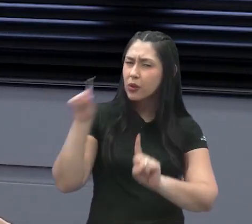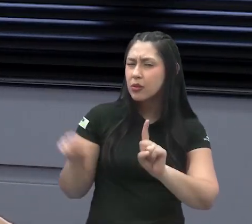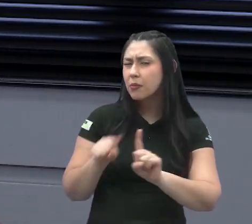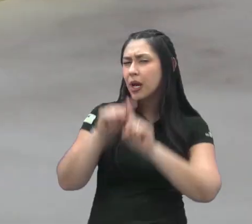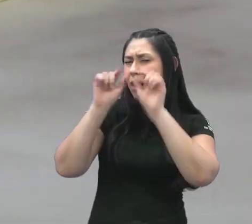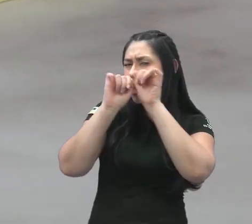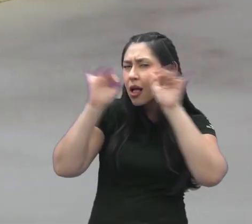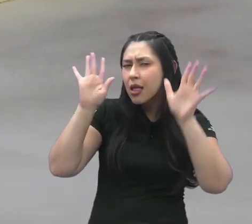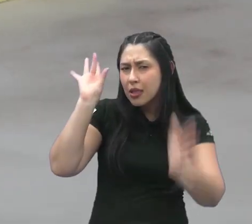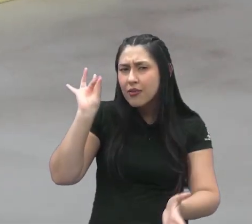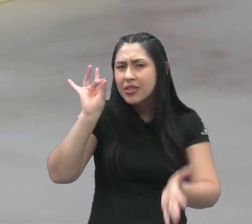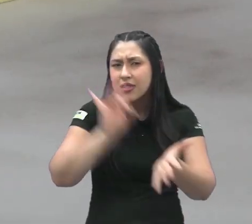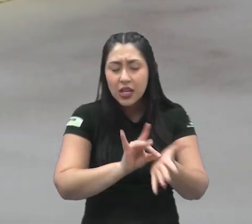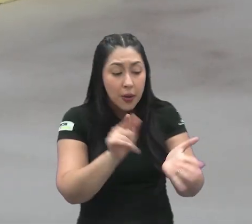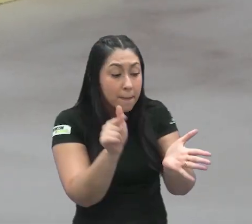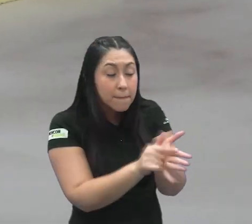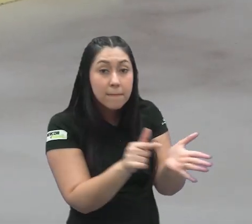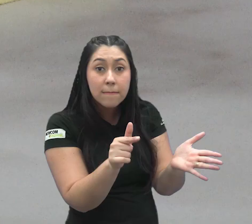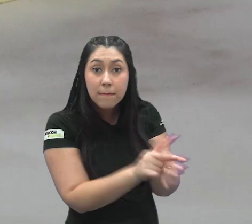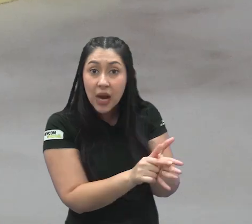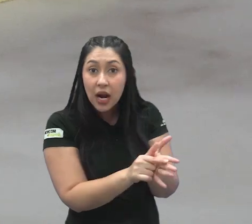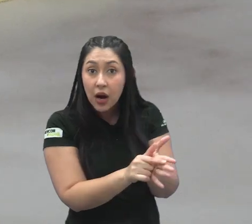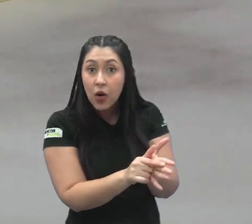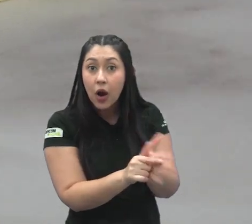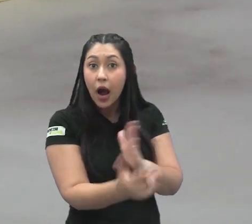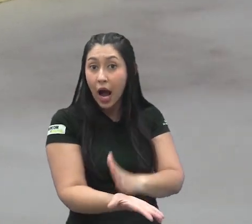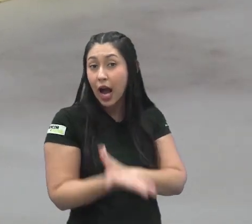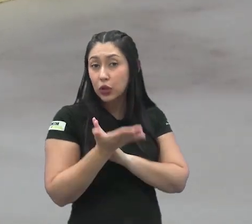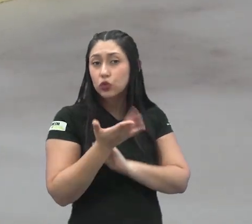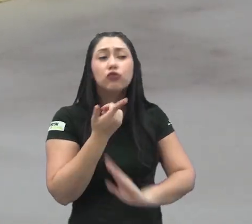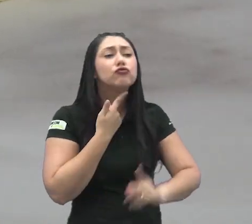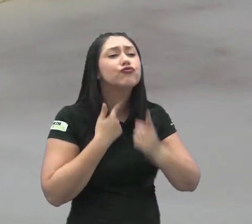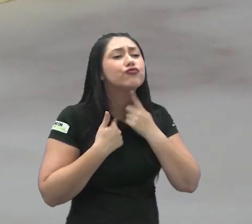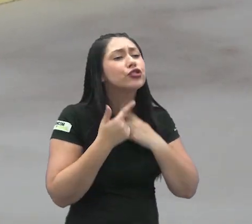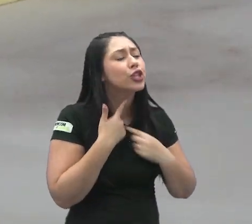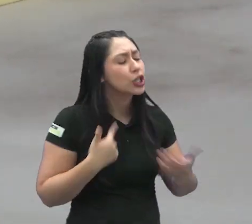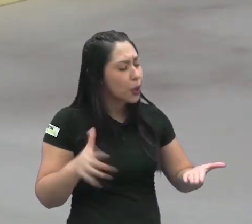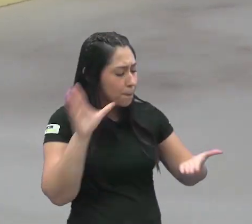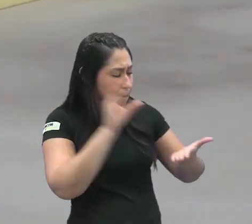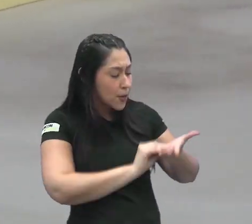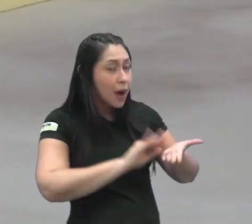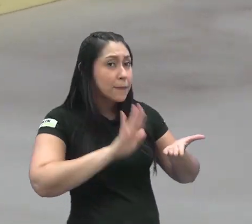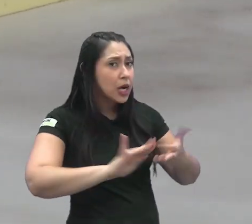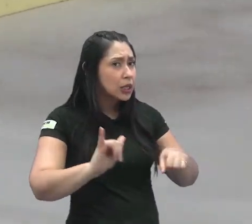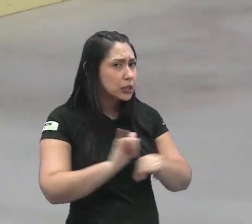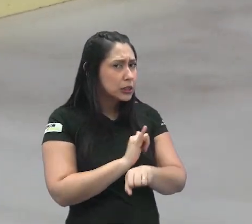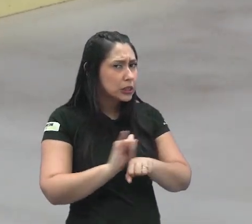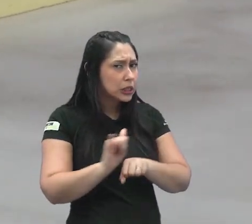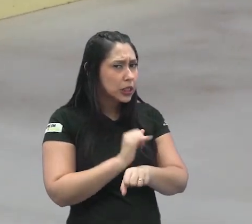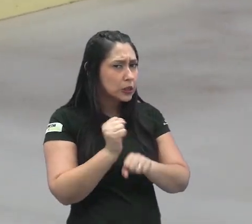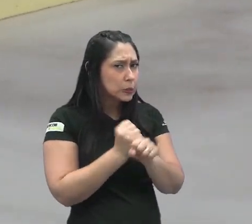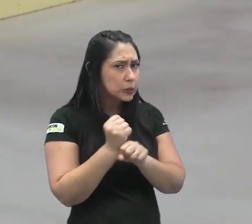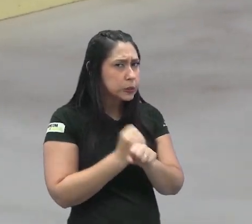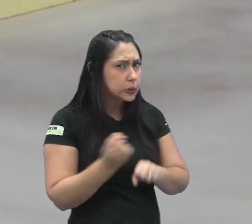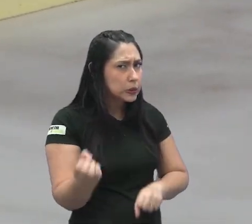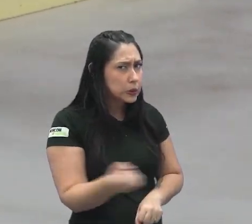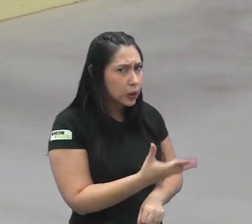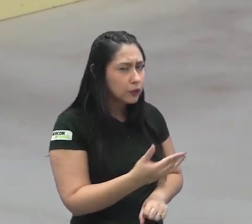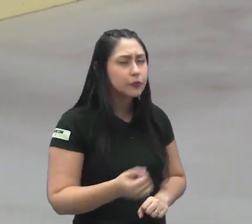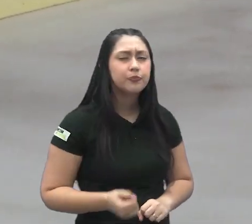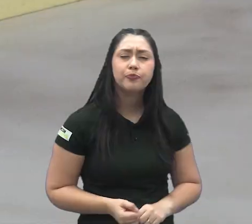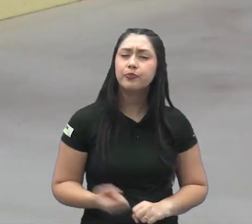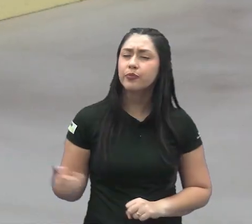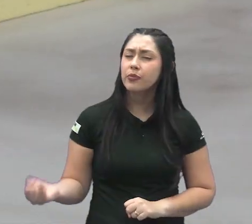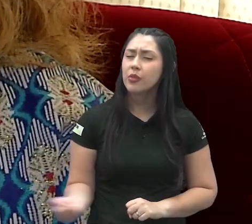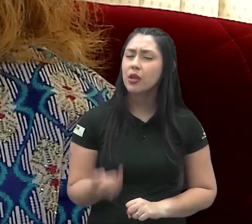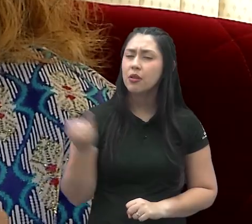pra gente. Ter metas claras e realistas no papel vai além de registrar vontades. É definir um guia para o